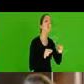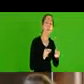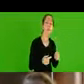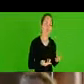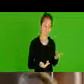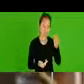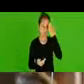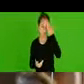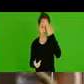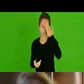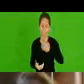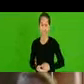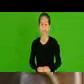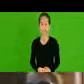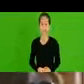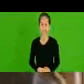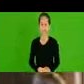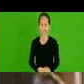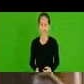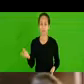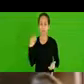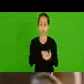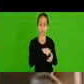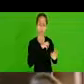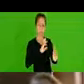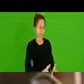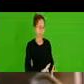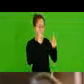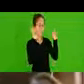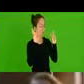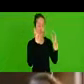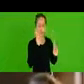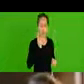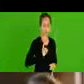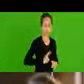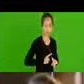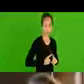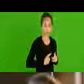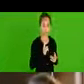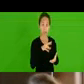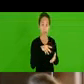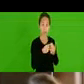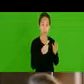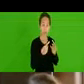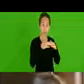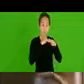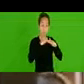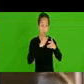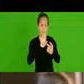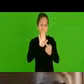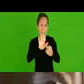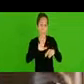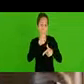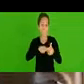A priori, porque a enunciação do problema é um a priori. Porque no